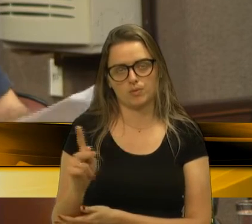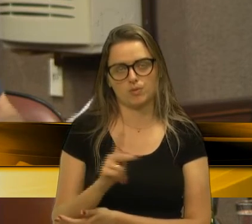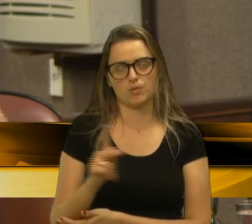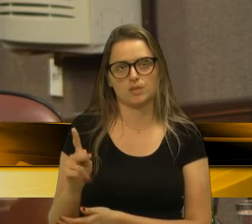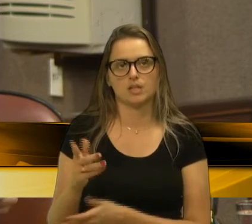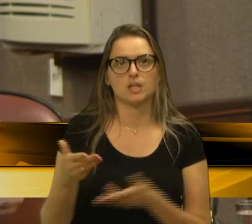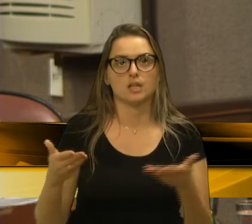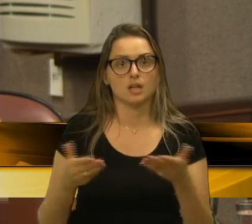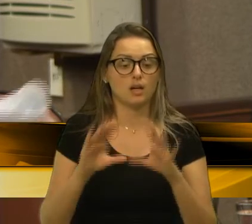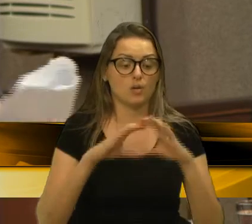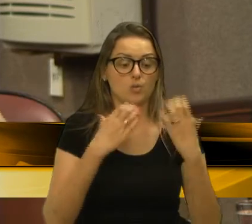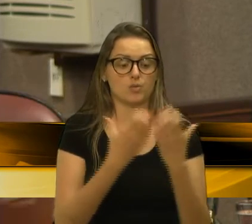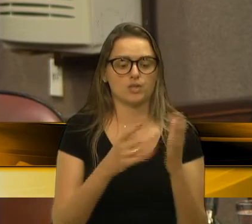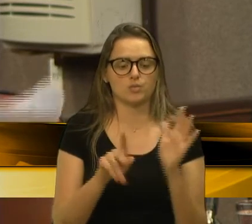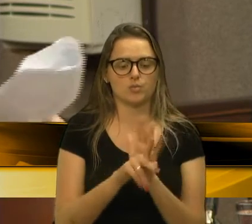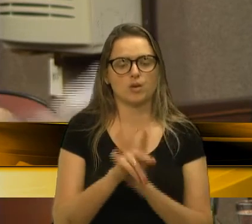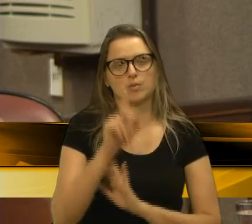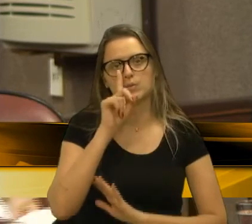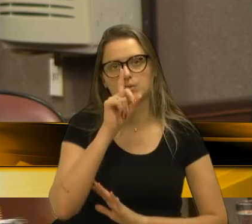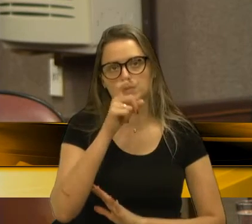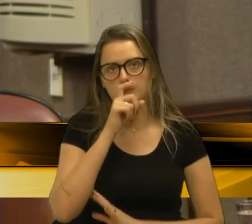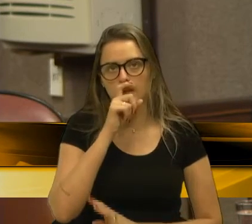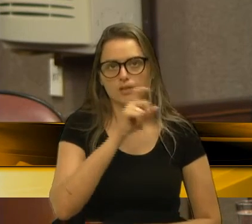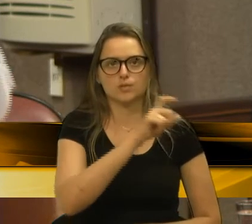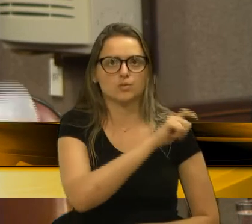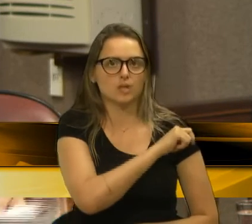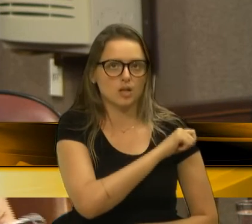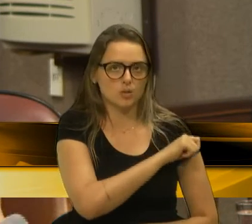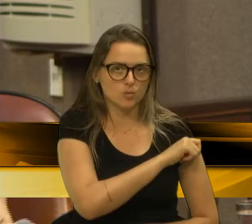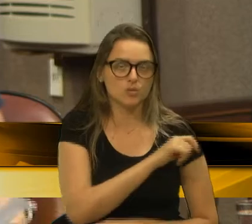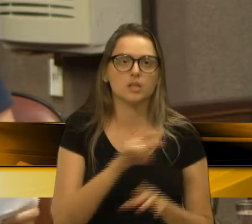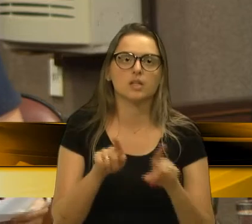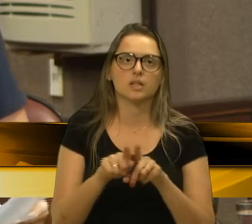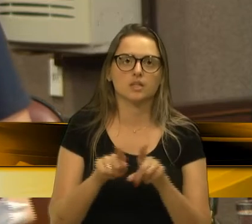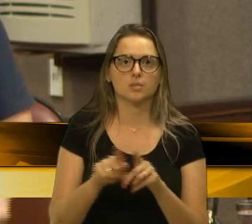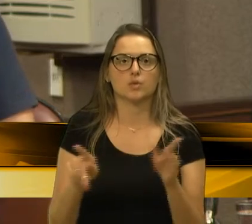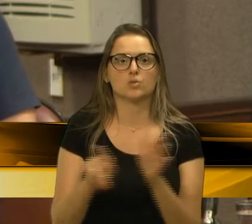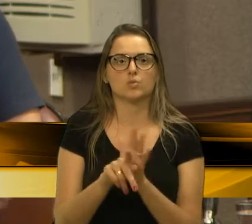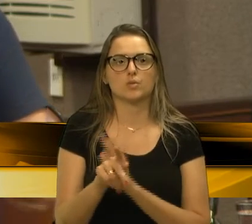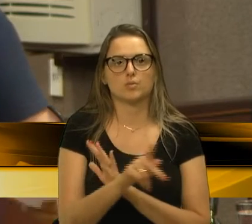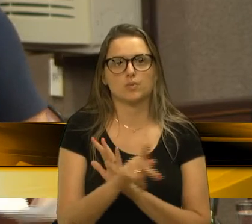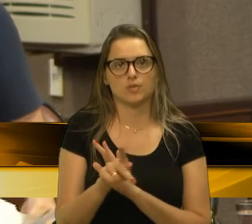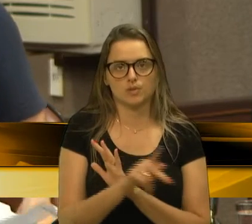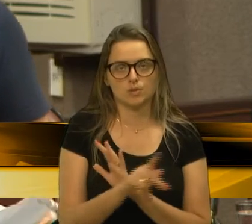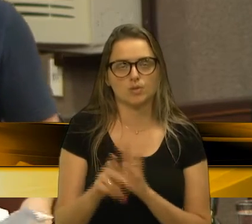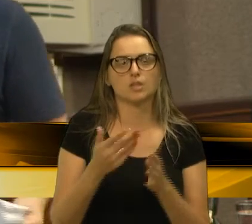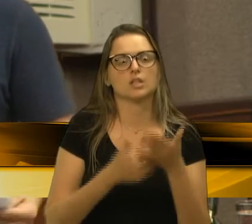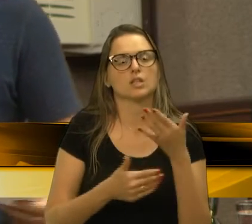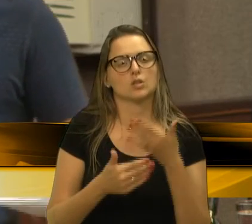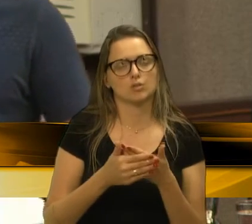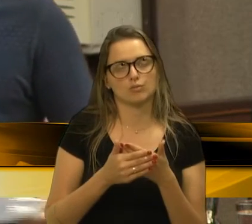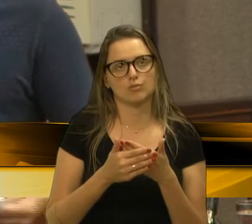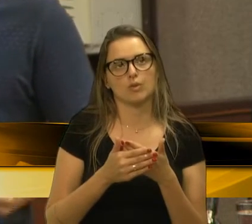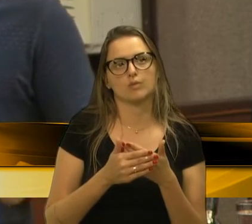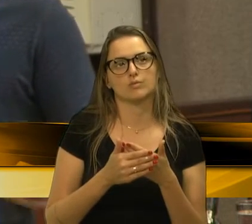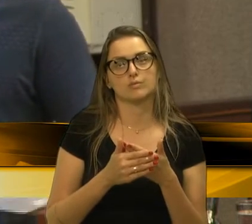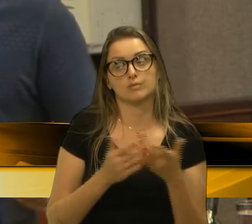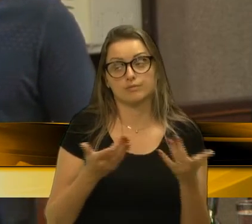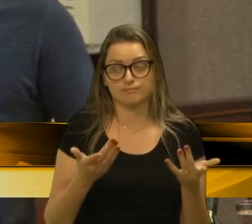a comunidade escolar, tanto os pais, os estudantes, inclusive os próprios professores, que todos entram na mesma,